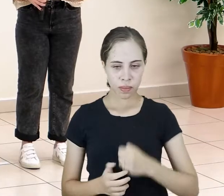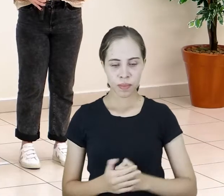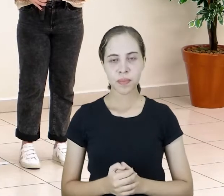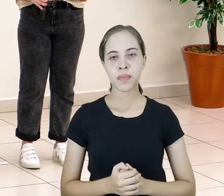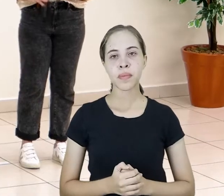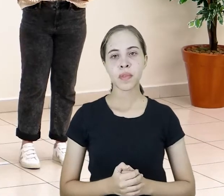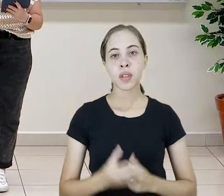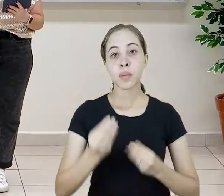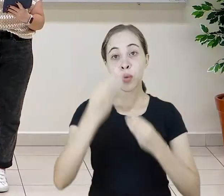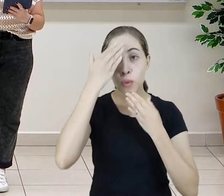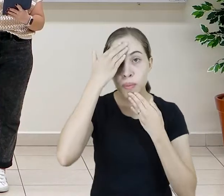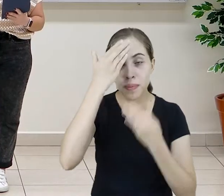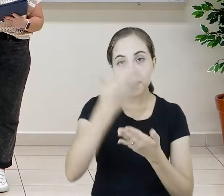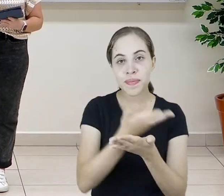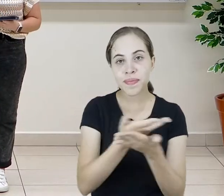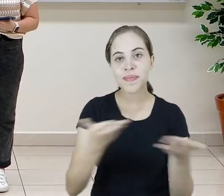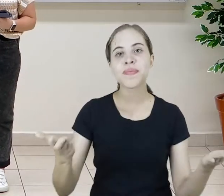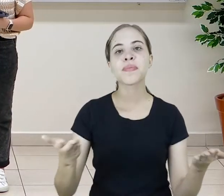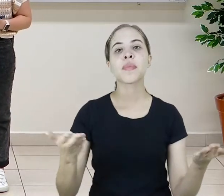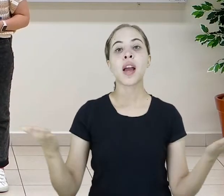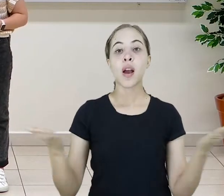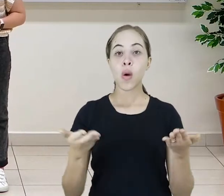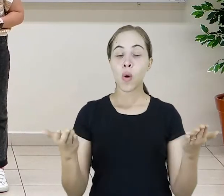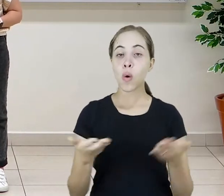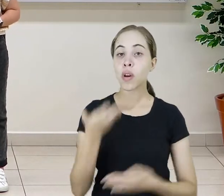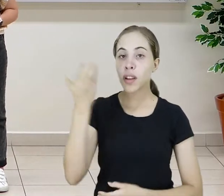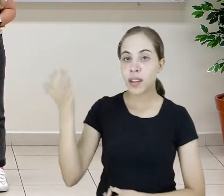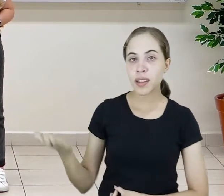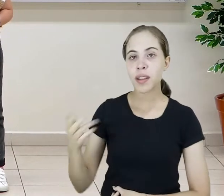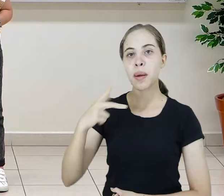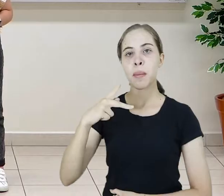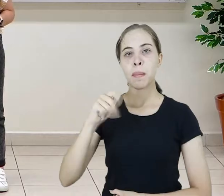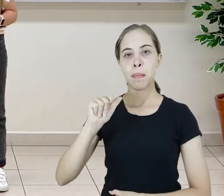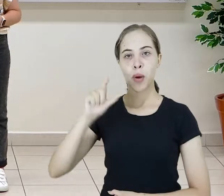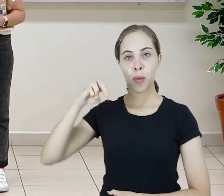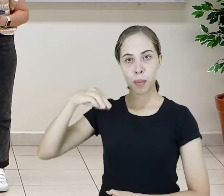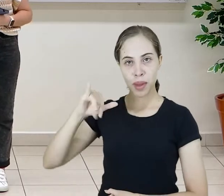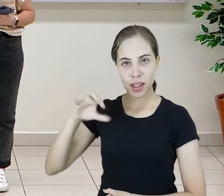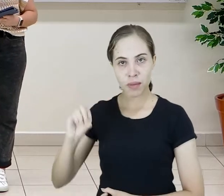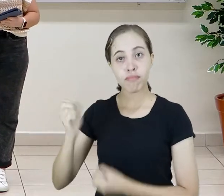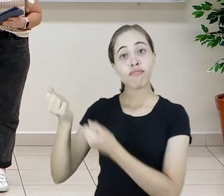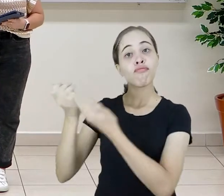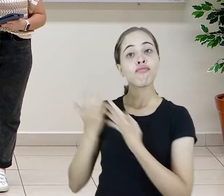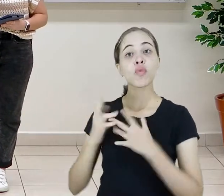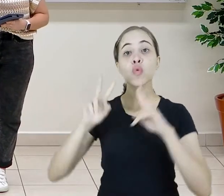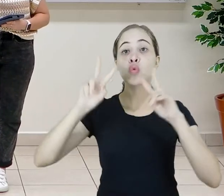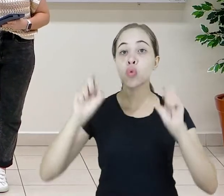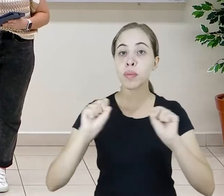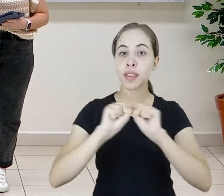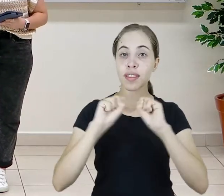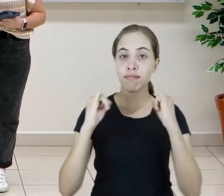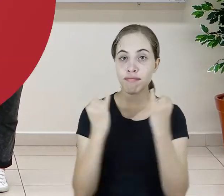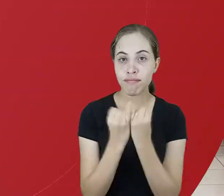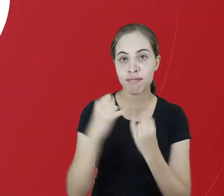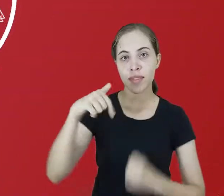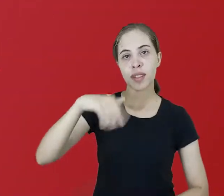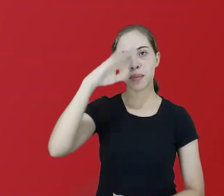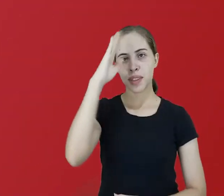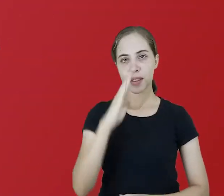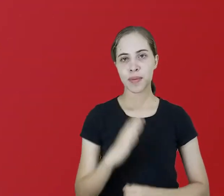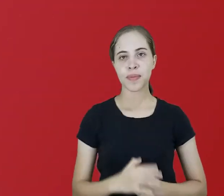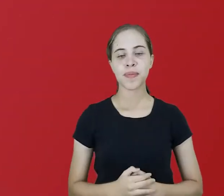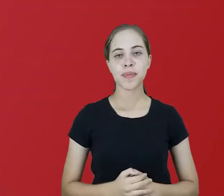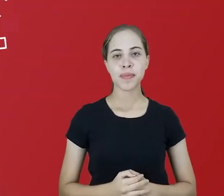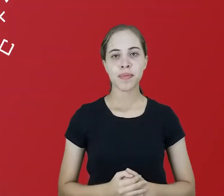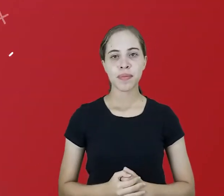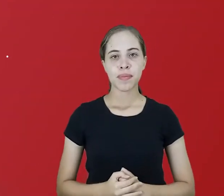Muito obrigado, pessoal. E agora passaremos a palavra para o irmão Palmênio, que falará a nós sobre o Seminário e Instituto aqui em nosso país.